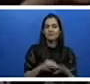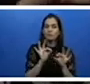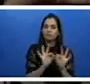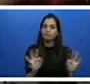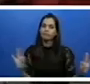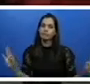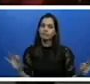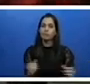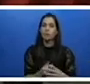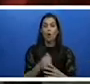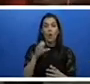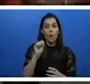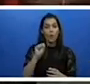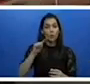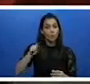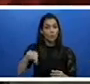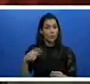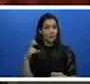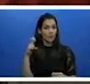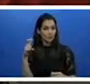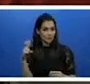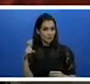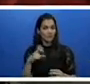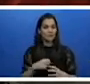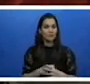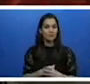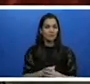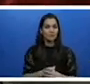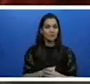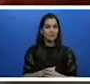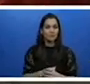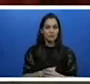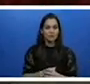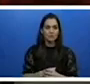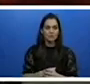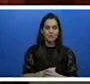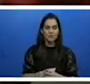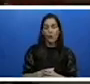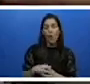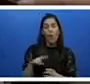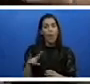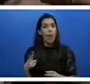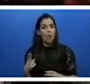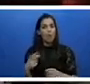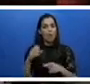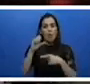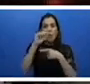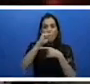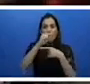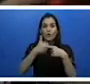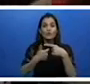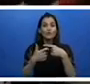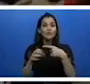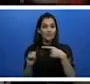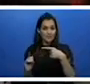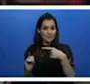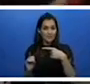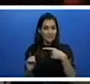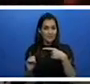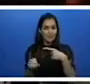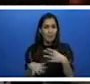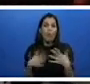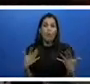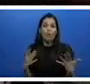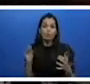número 8,5. 8 inteiros e 5 décimos. Onde será que ele vai estar aqui na